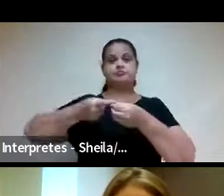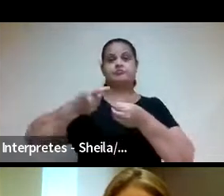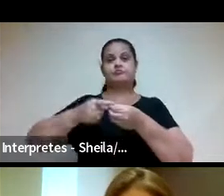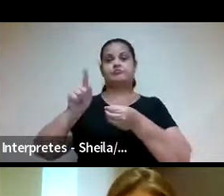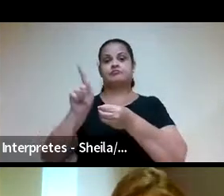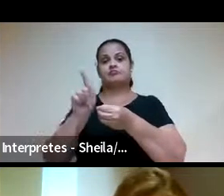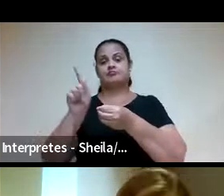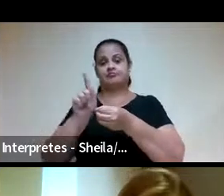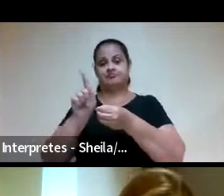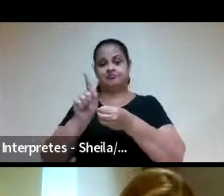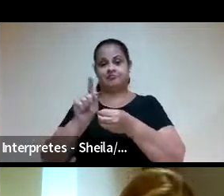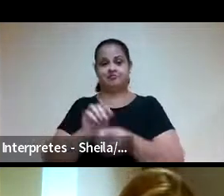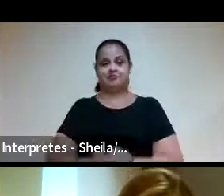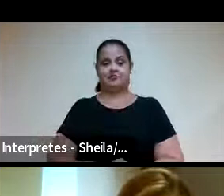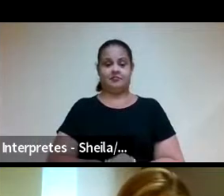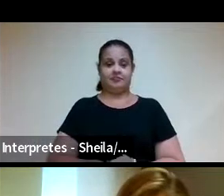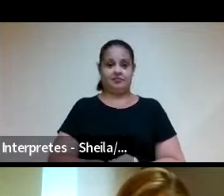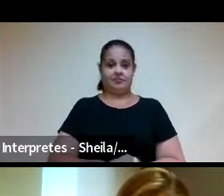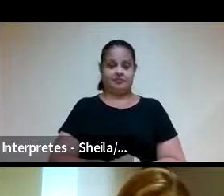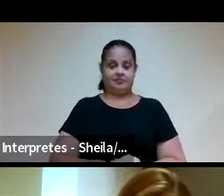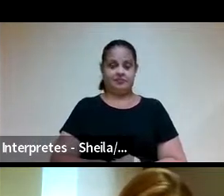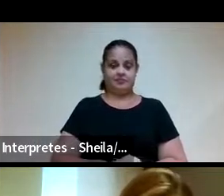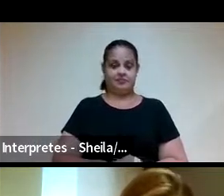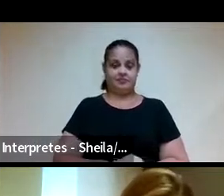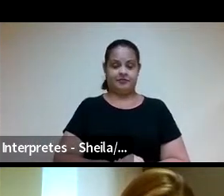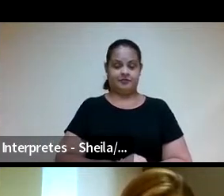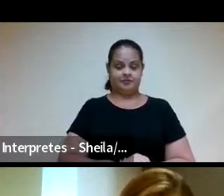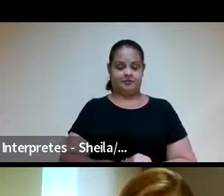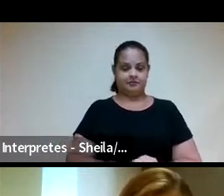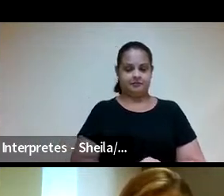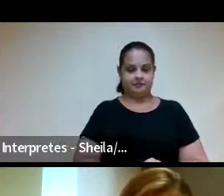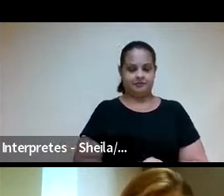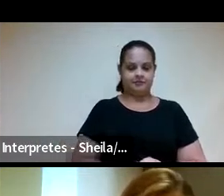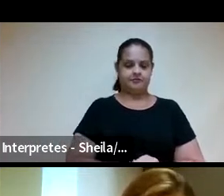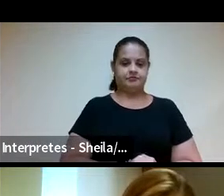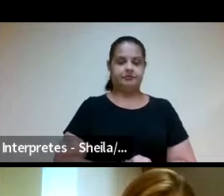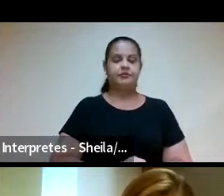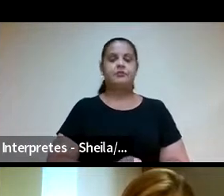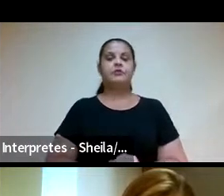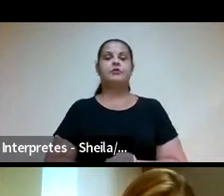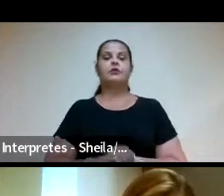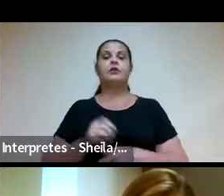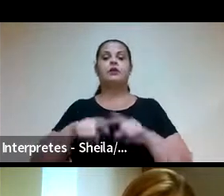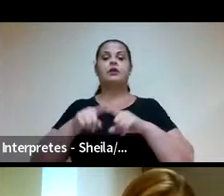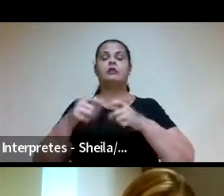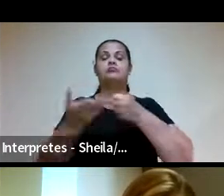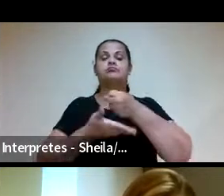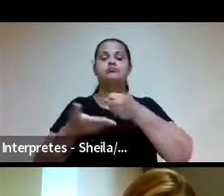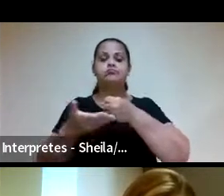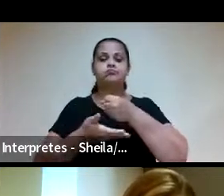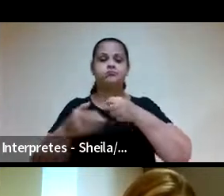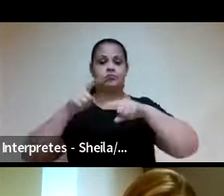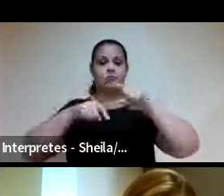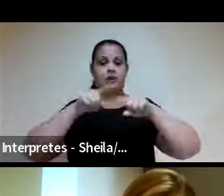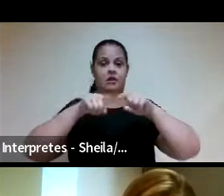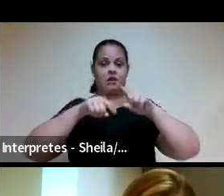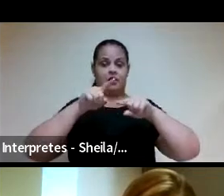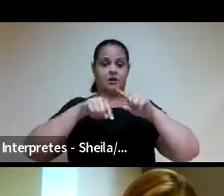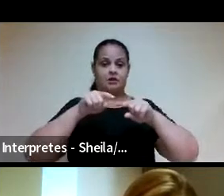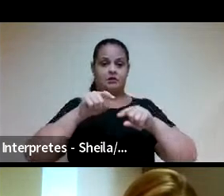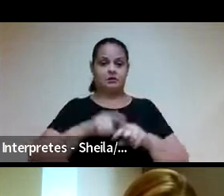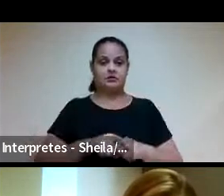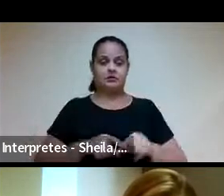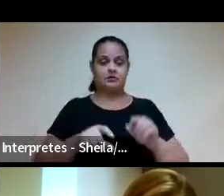acontece? Essa notícia de inelegibilidade ela está baseada na questão do